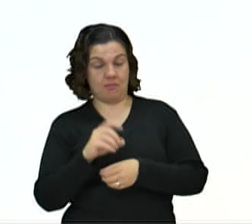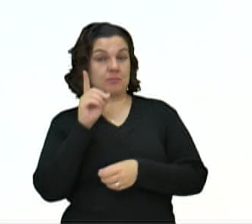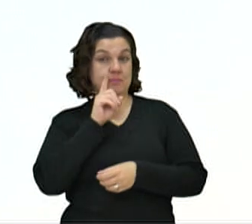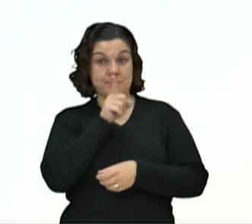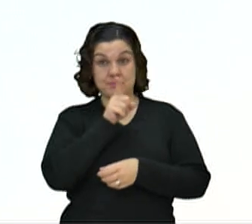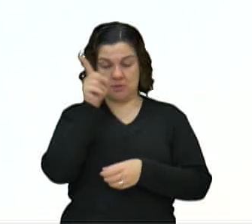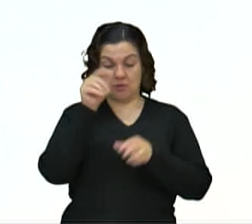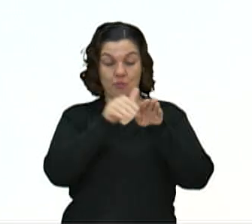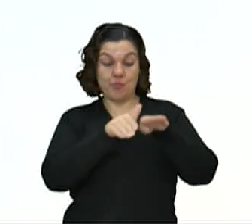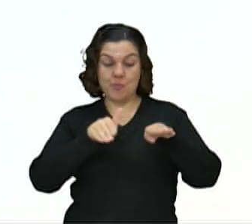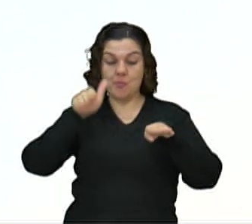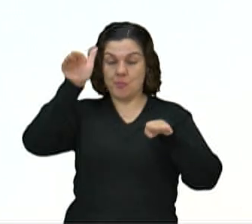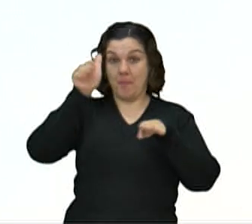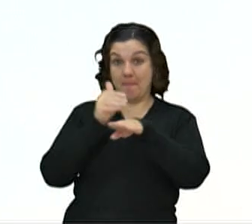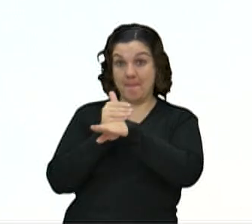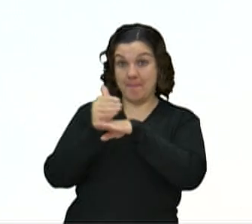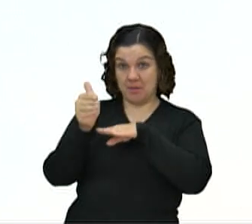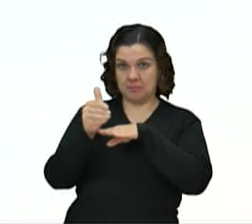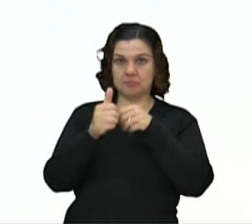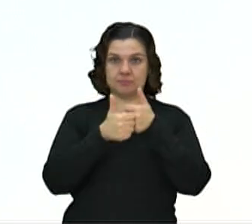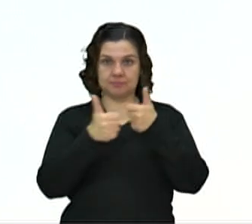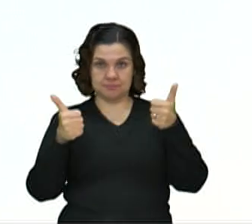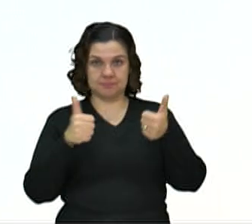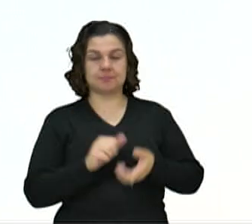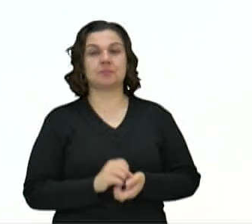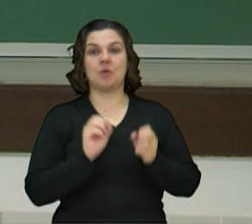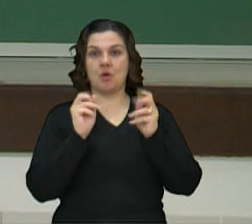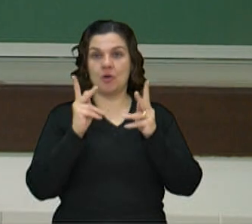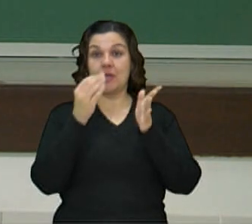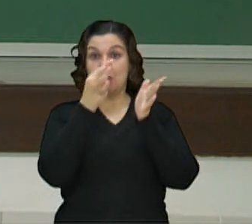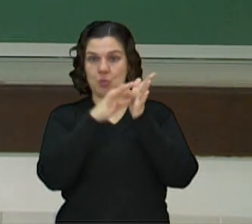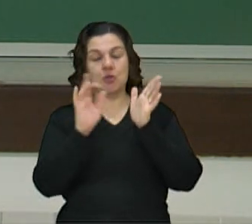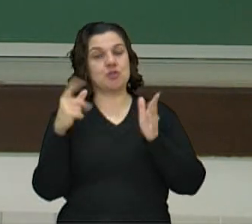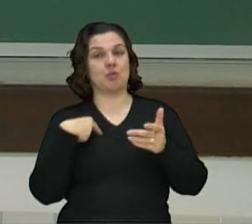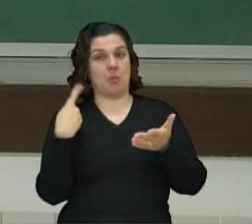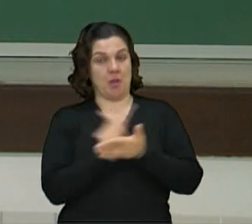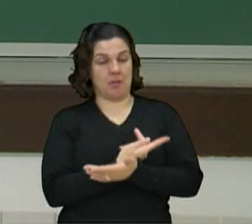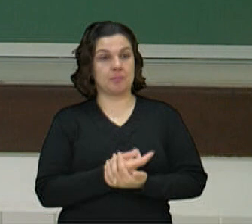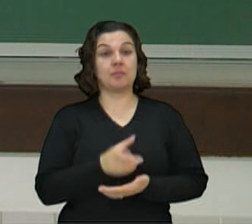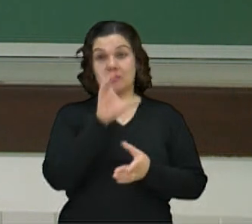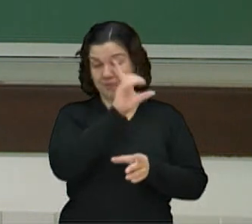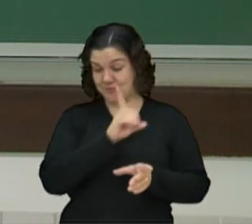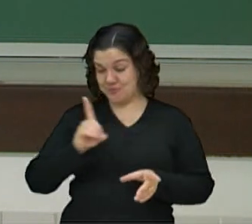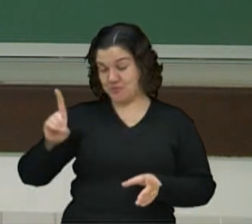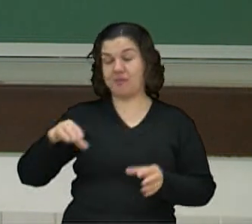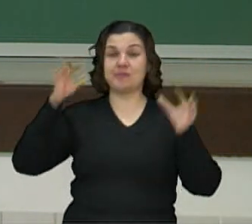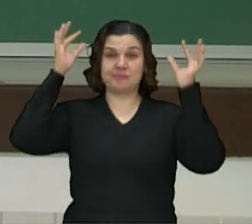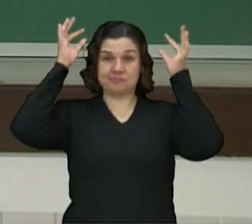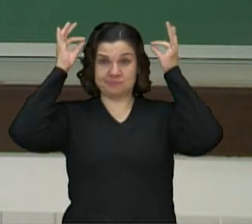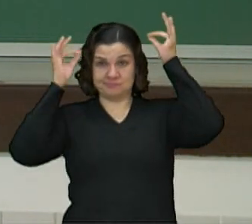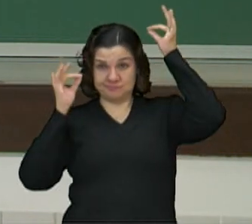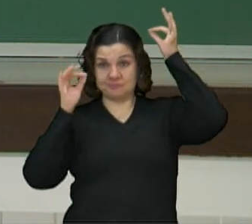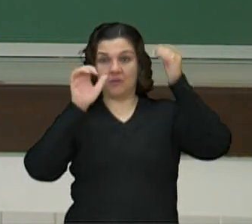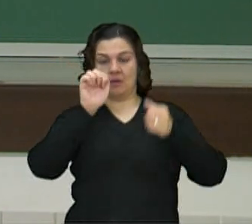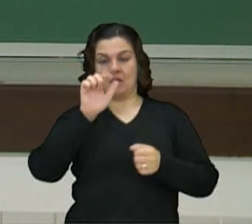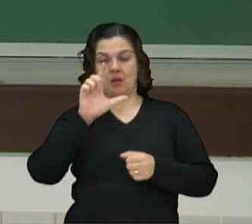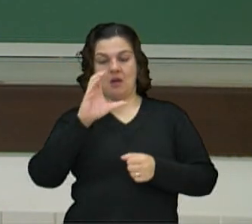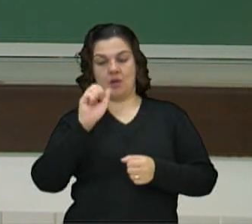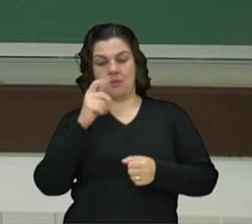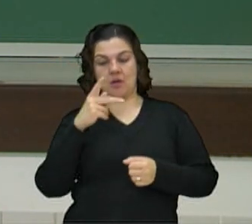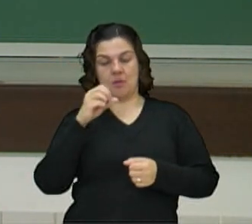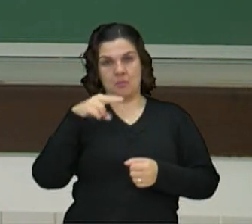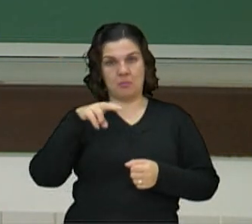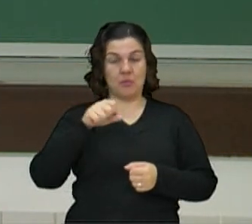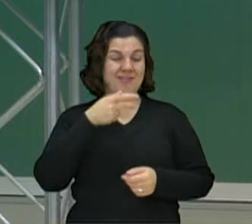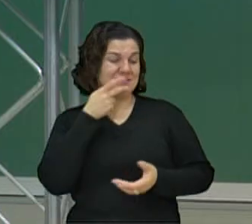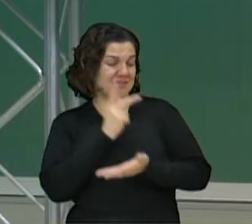de supremacia branca, ok? Corrigindo o que a gente falou. Do lado direito, lembra da imagem do Al Capone. Clássico,